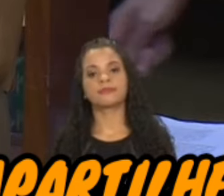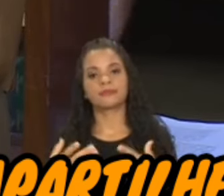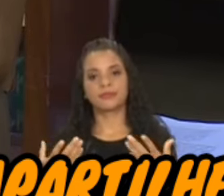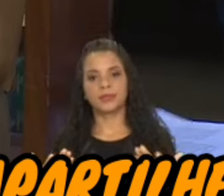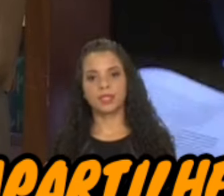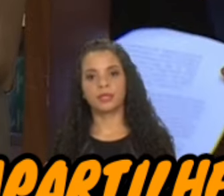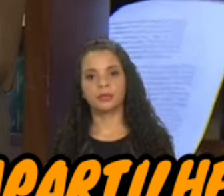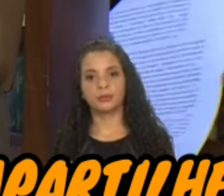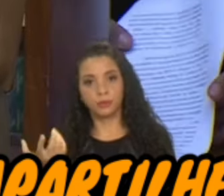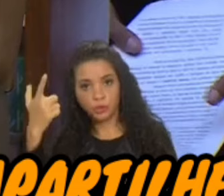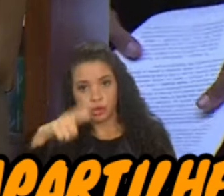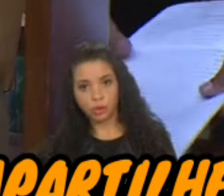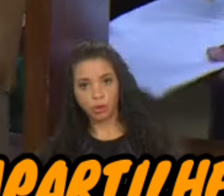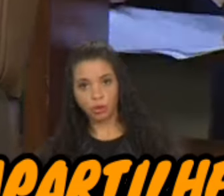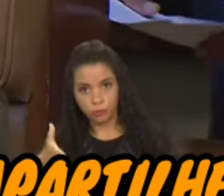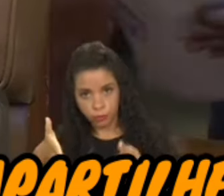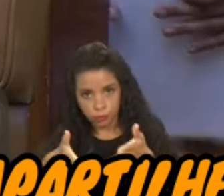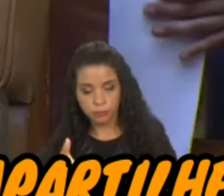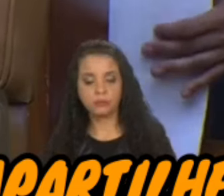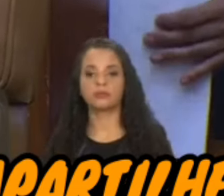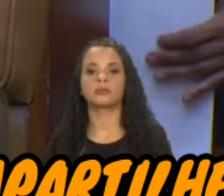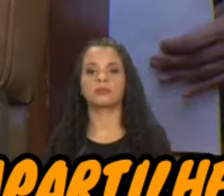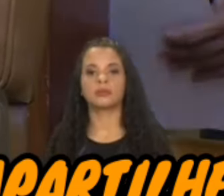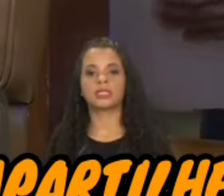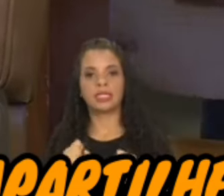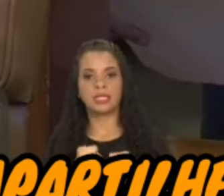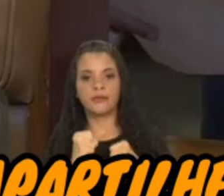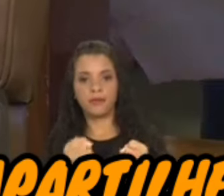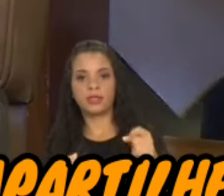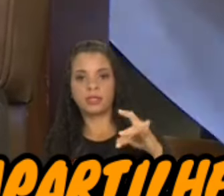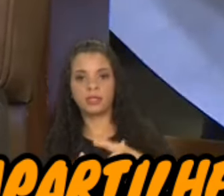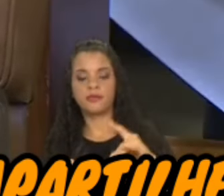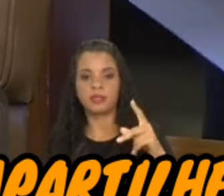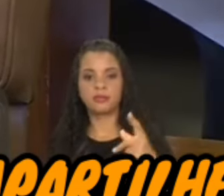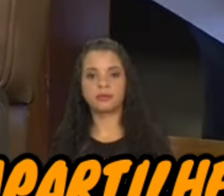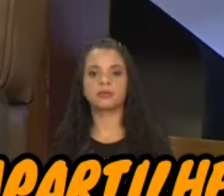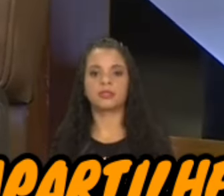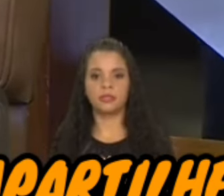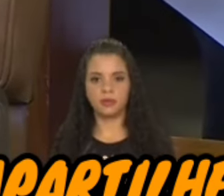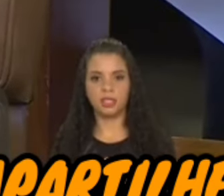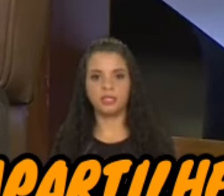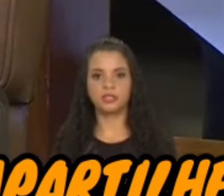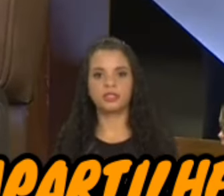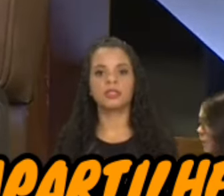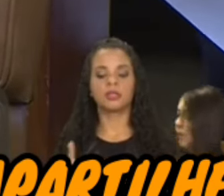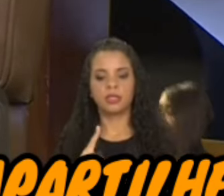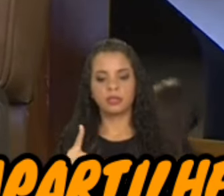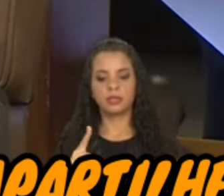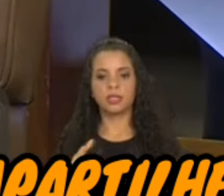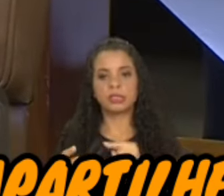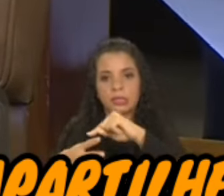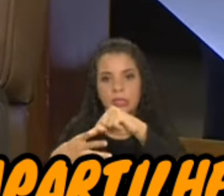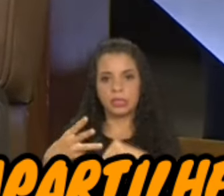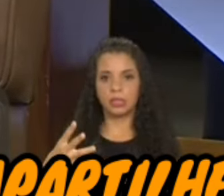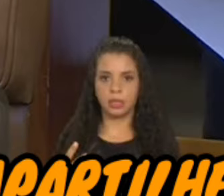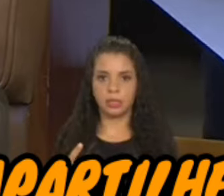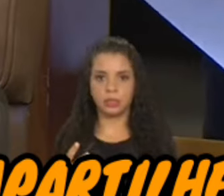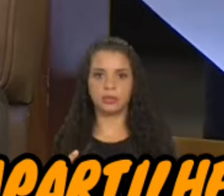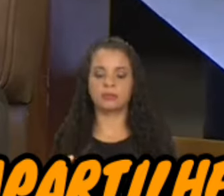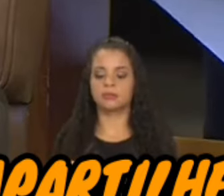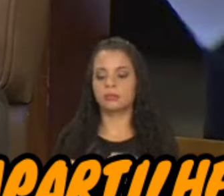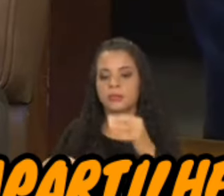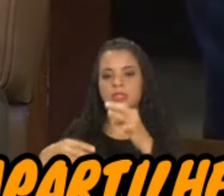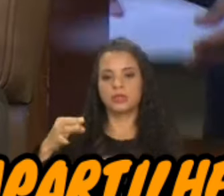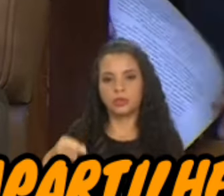E olha que eu não viajo muito na dele não, nem na de Barroso, tá ligado? Mas, fazer o que, meu pai? Esse inimigo do meu